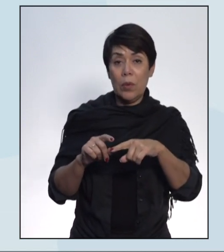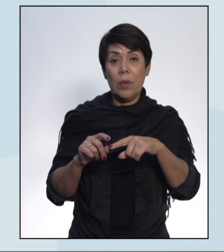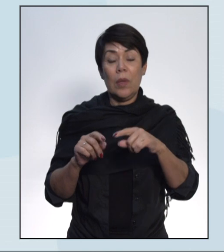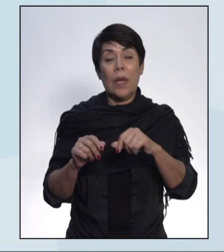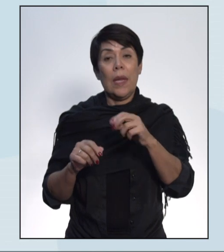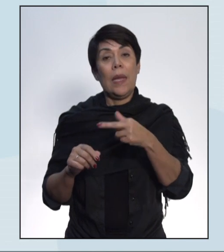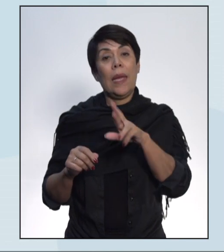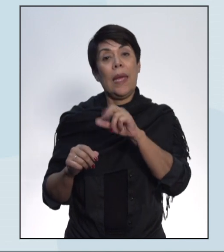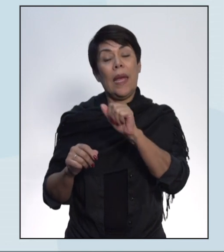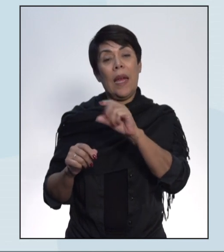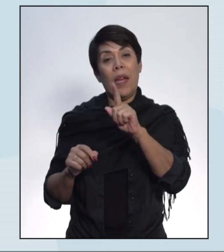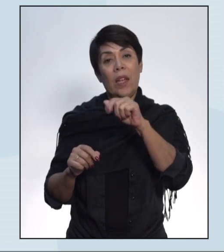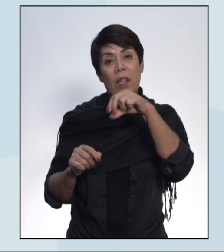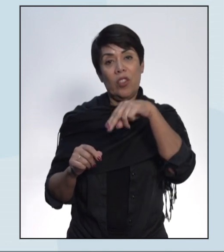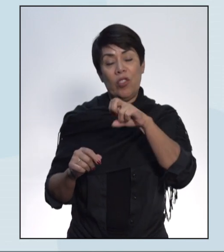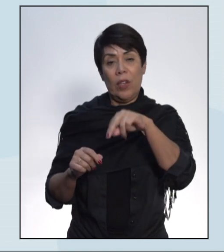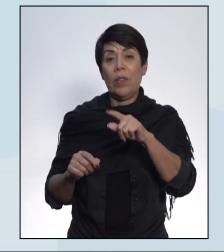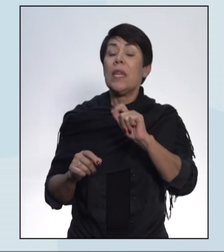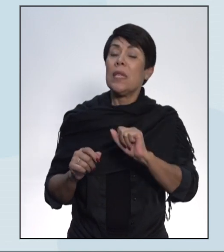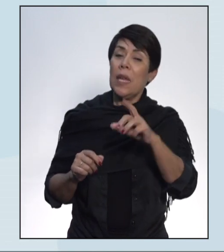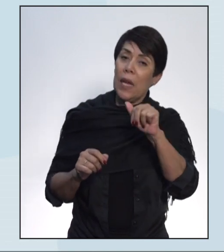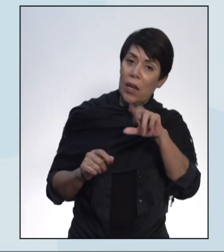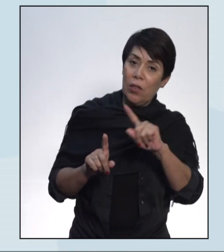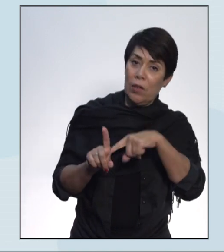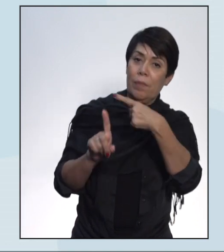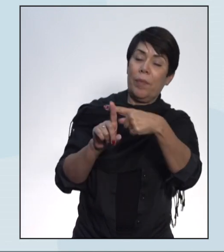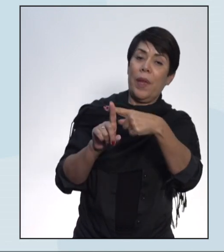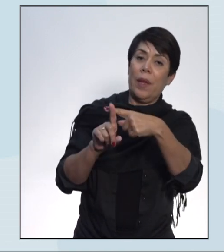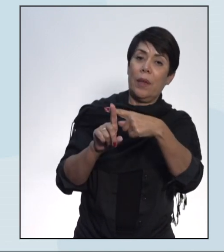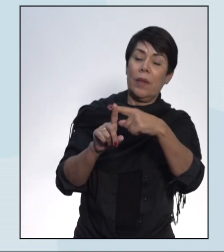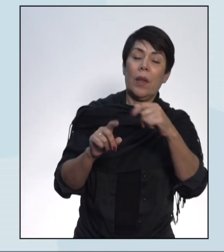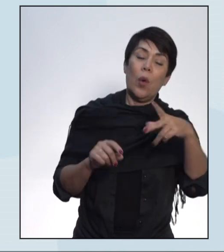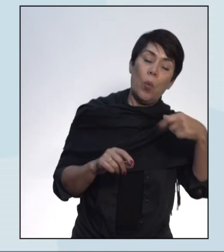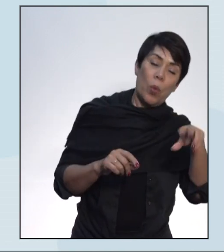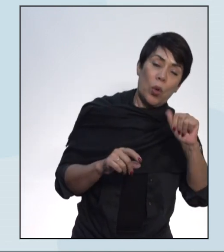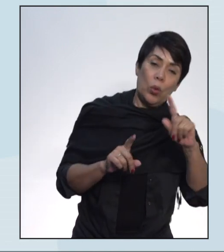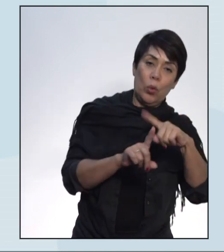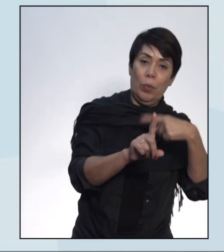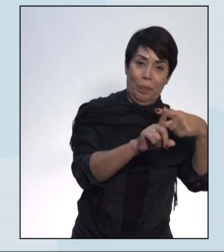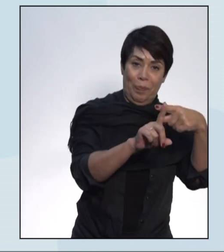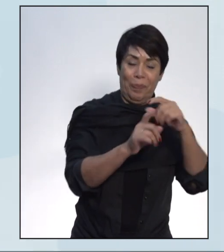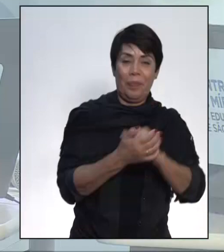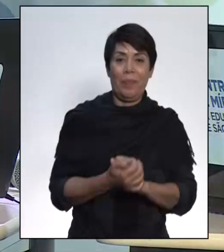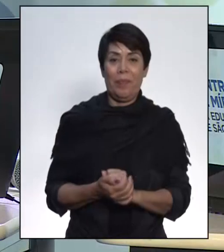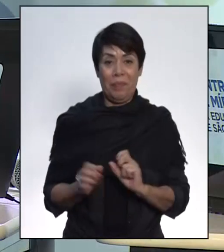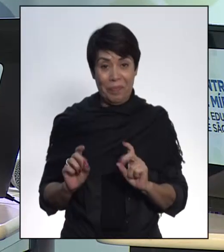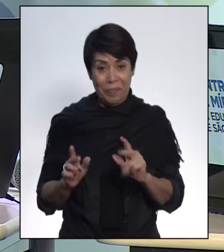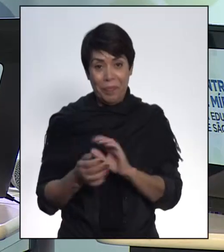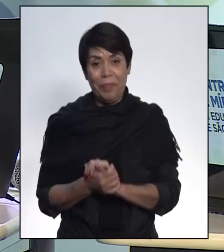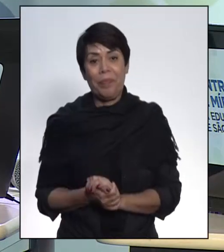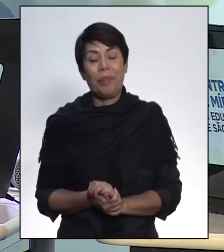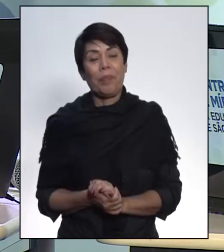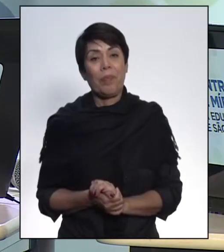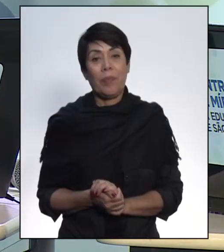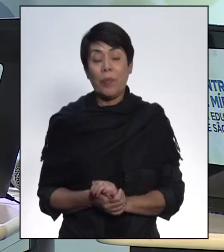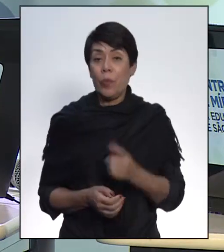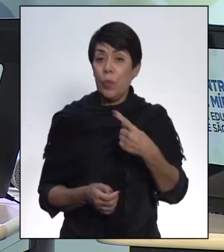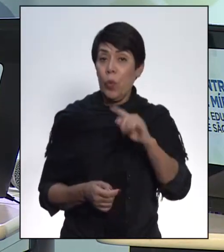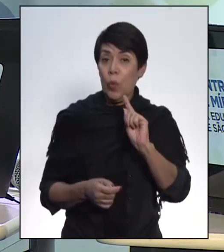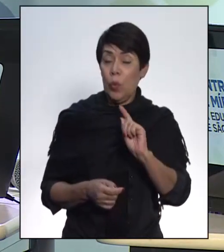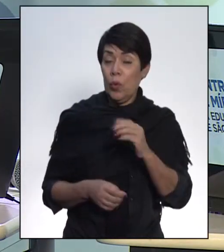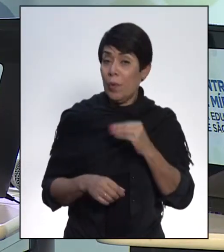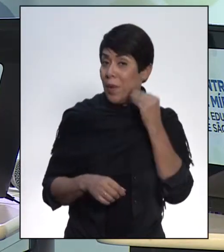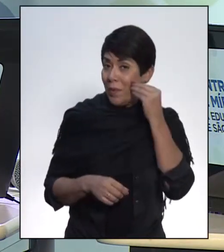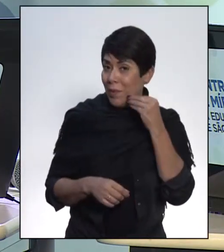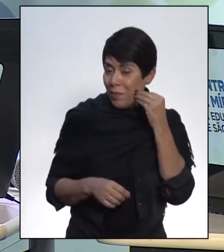do reagente. Se eu aumento o reagente, o meu equilíbrio vai para o lado do produto. Beleza? Então, ó, a gente vai ver um último